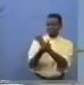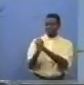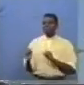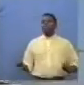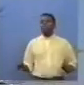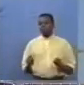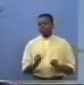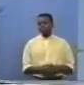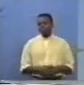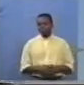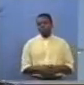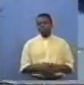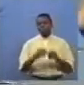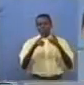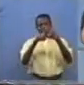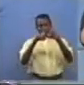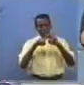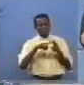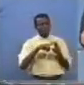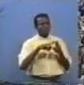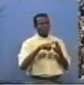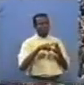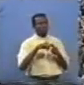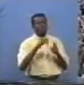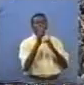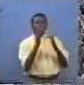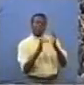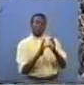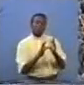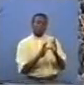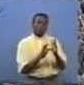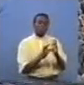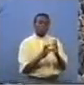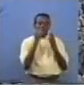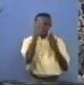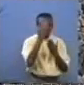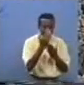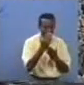Senhor, tenha misericórdia de mim, porque eu sou um pecador.